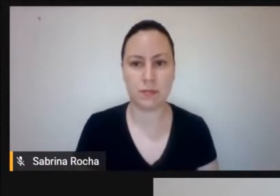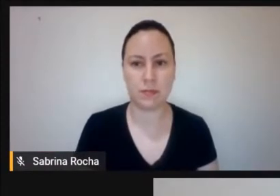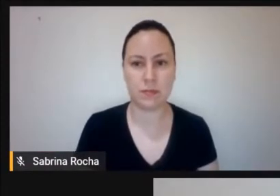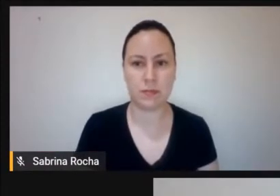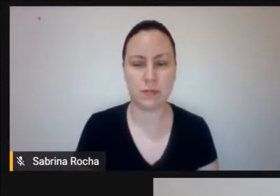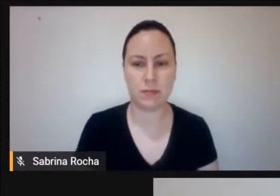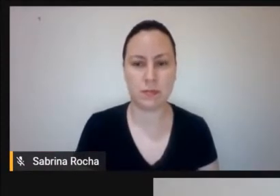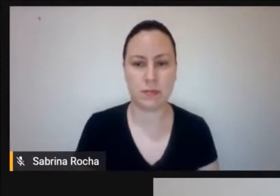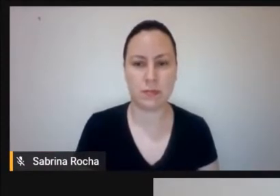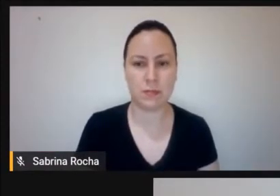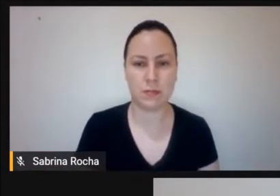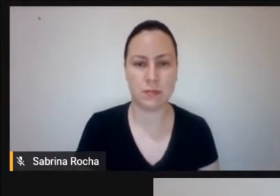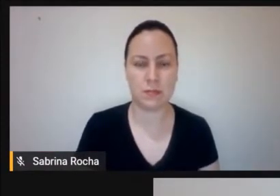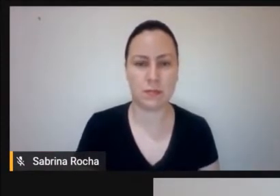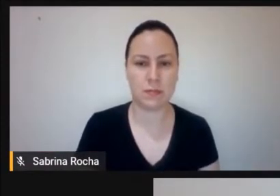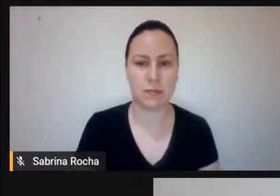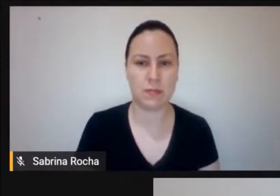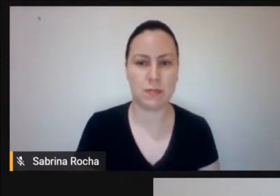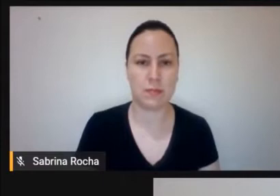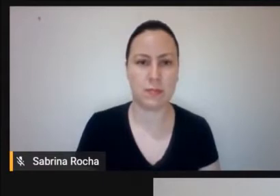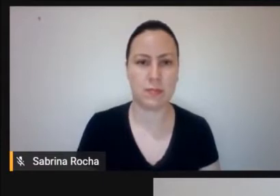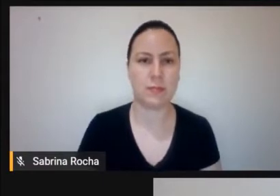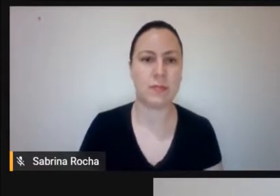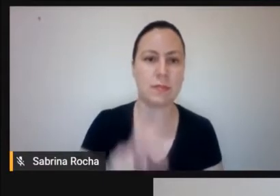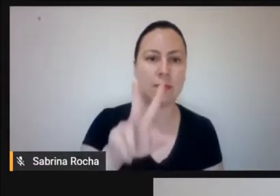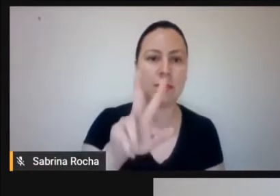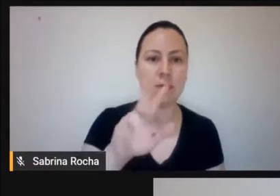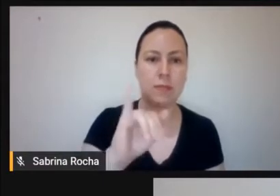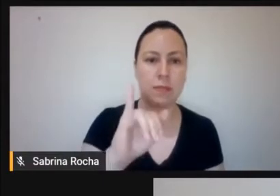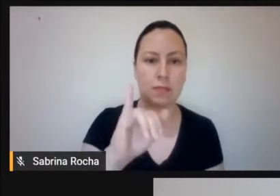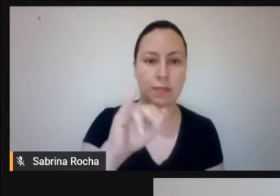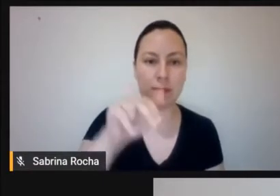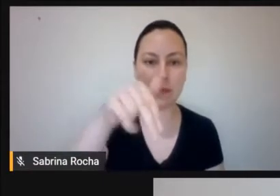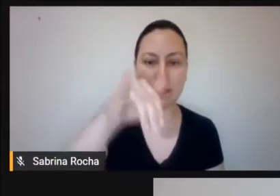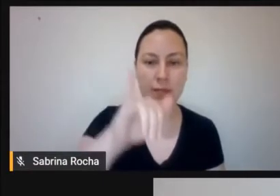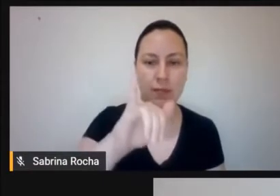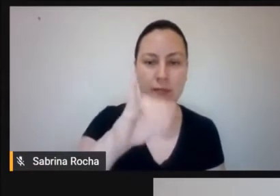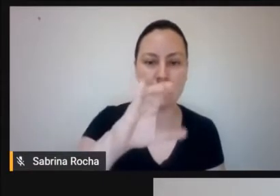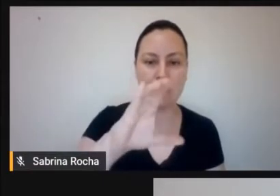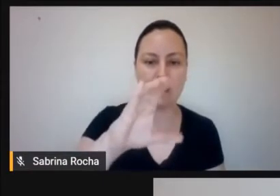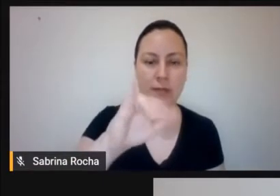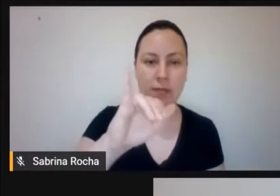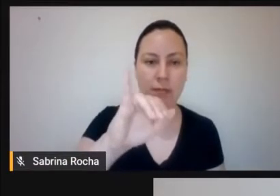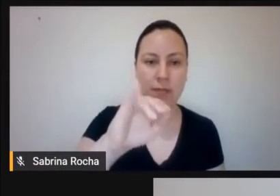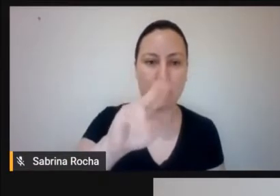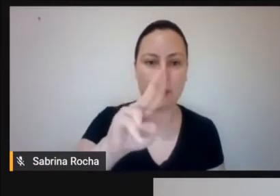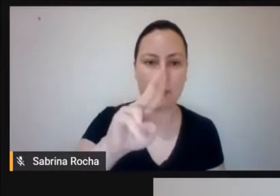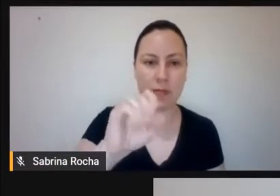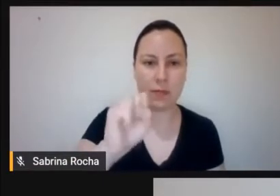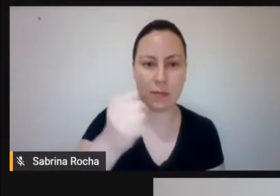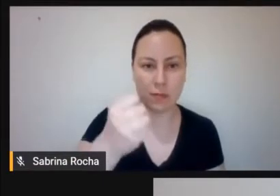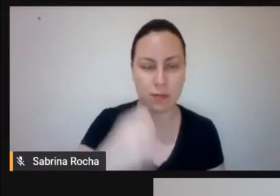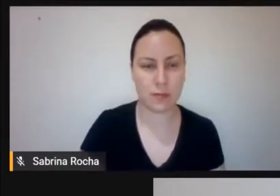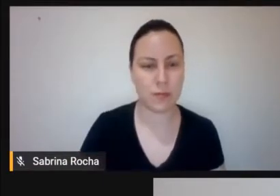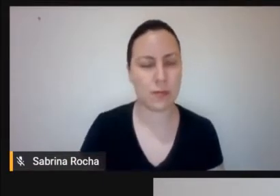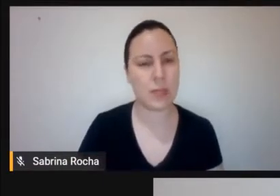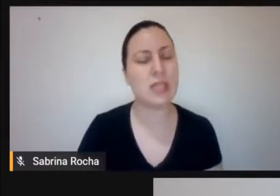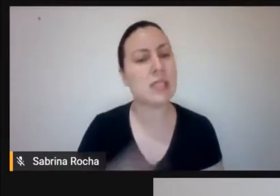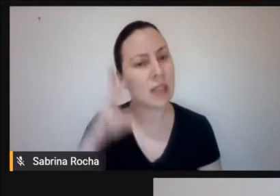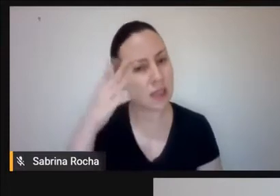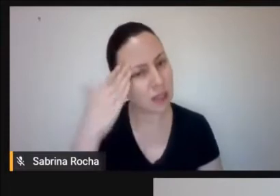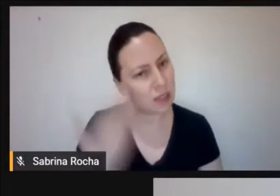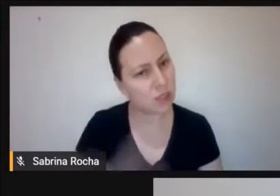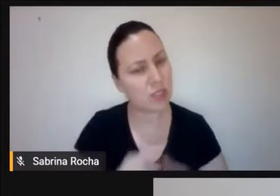Vinícius Laguardia, acho que é isso. Você acredita que as novas gerações têm mais consciência